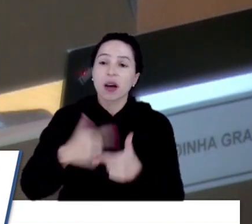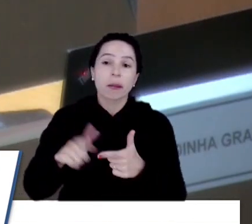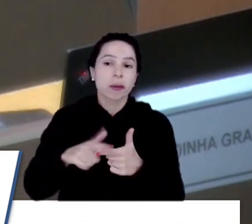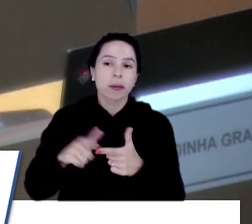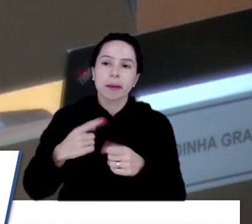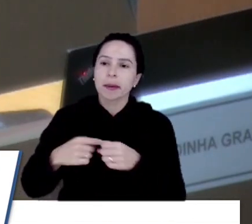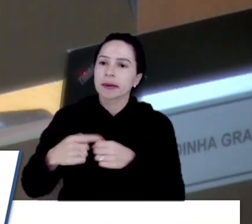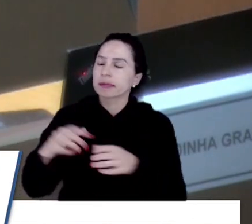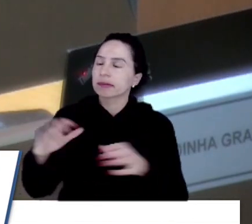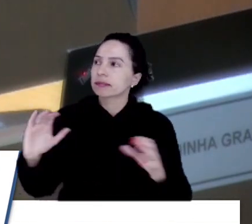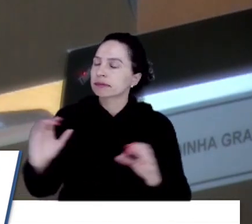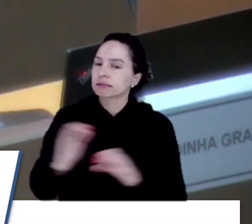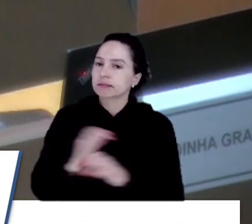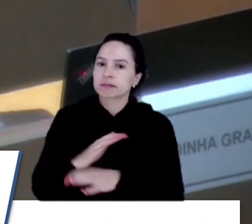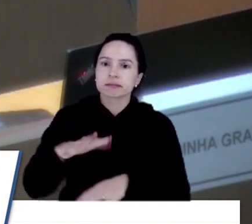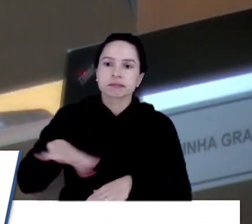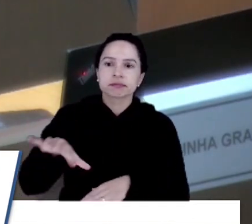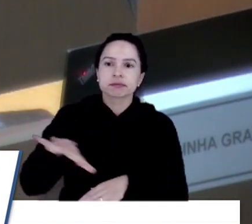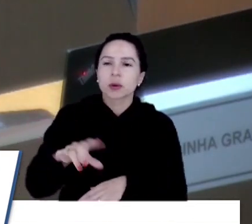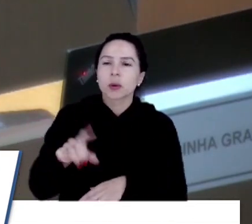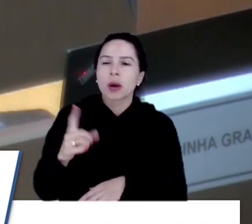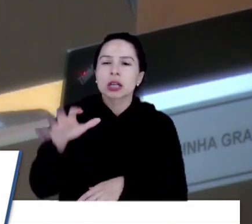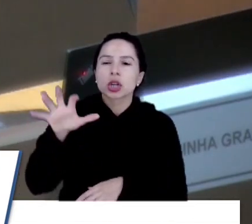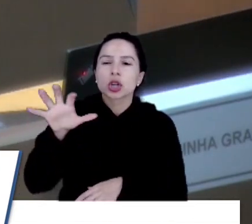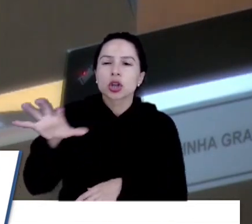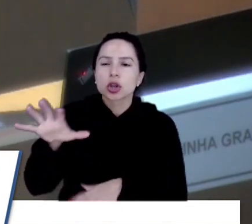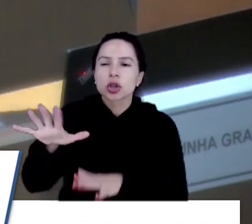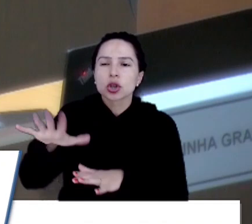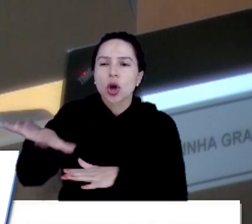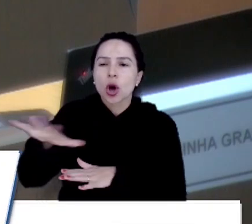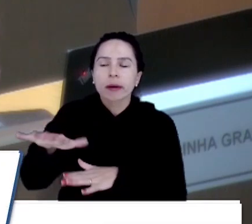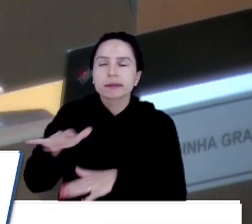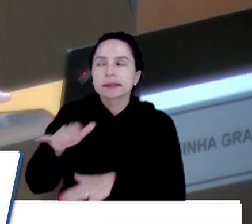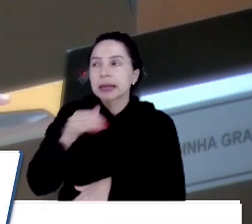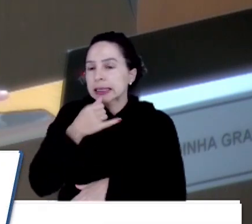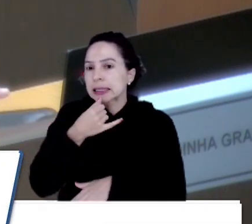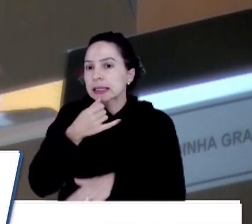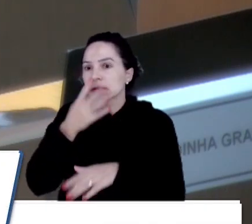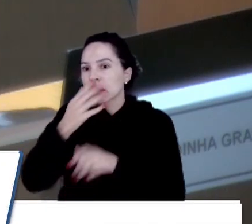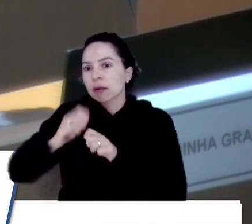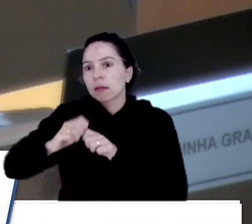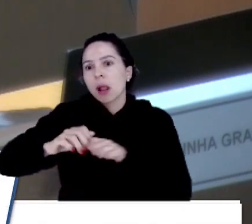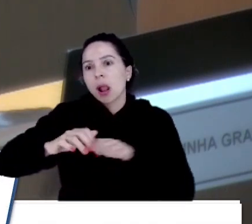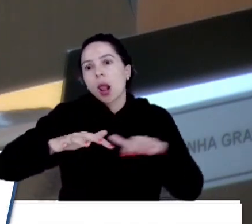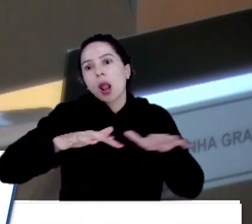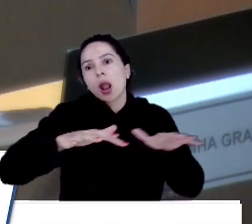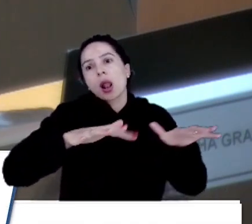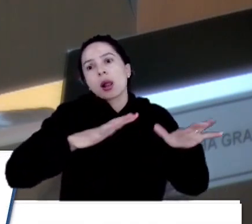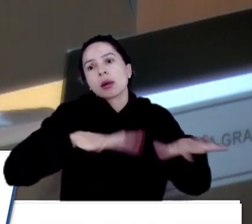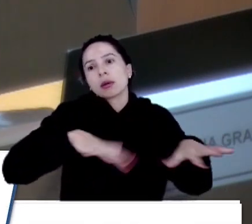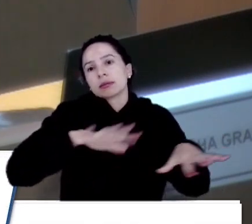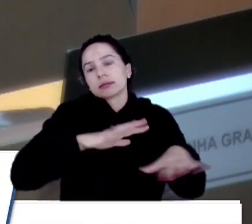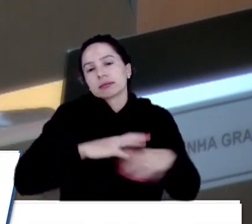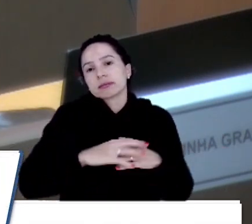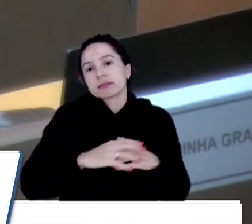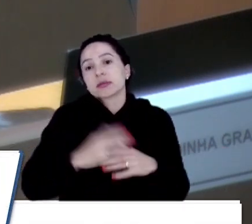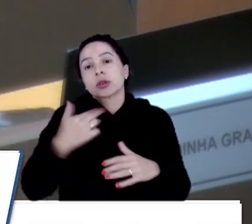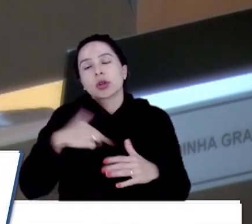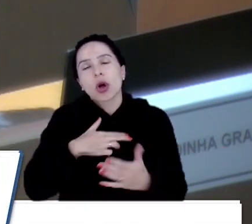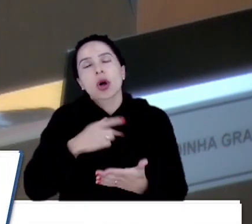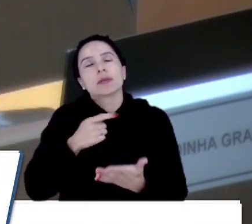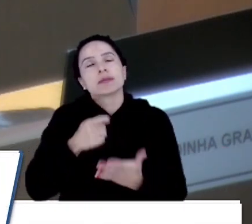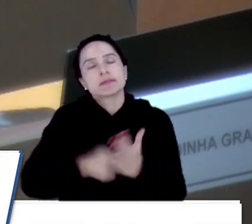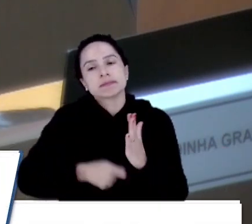toda, né? Não está só ali. Infelizmente, está espalhando na cidade toda. A gente bate muito